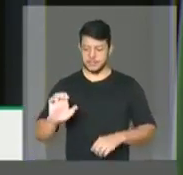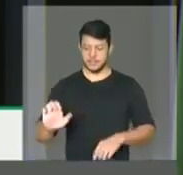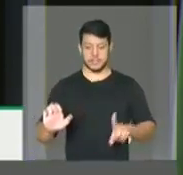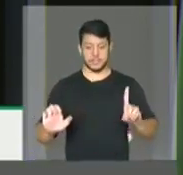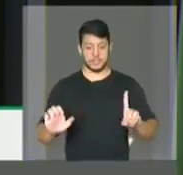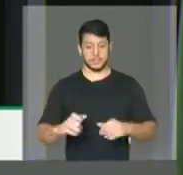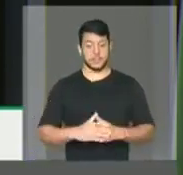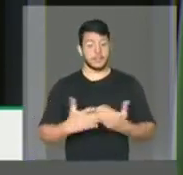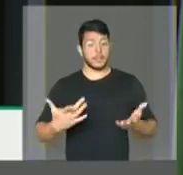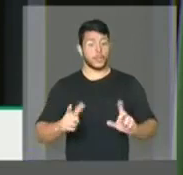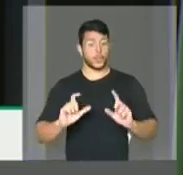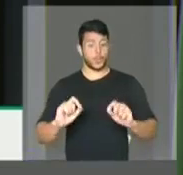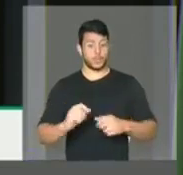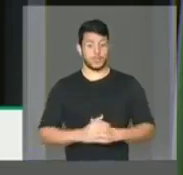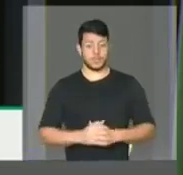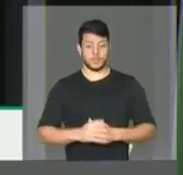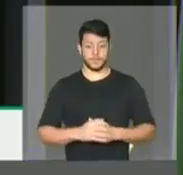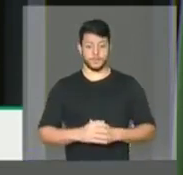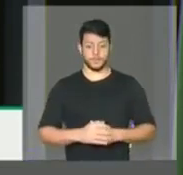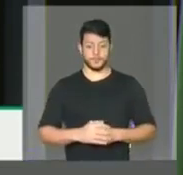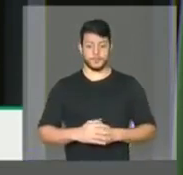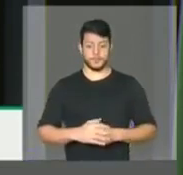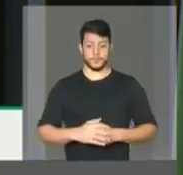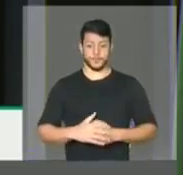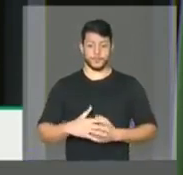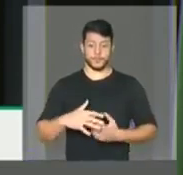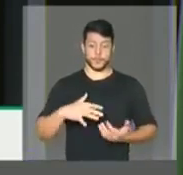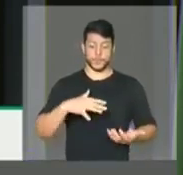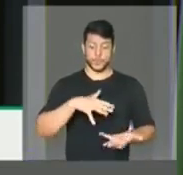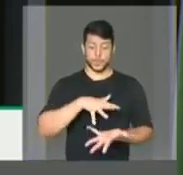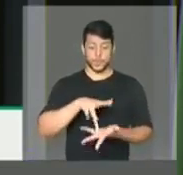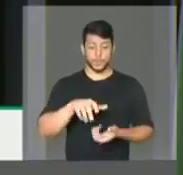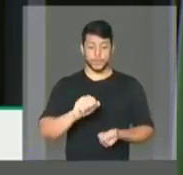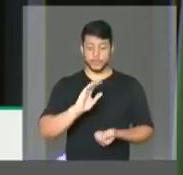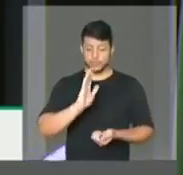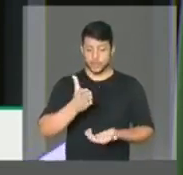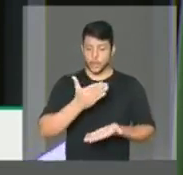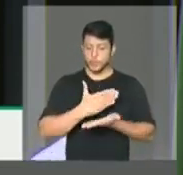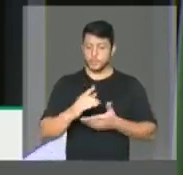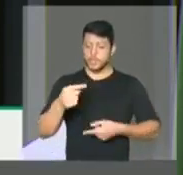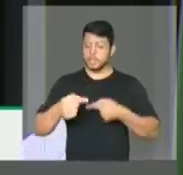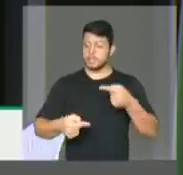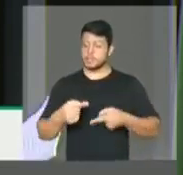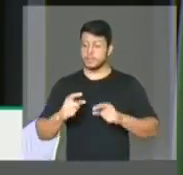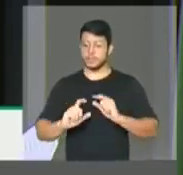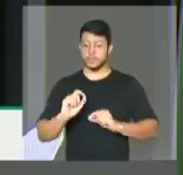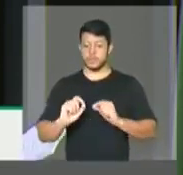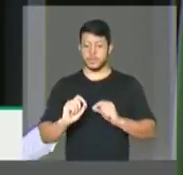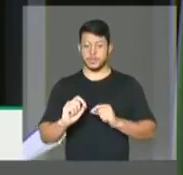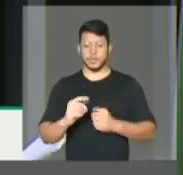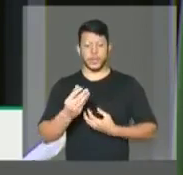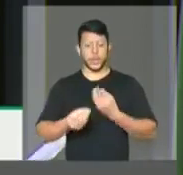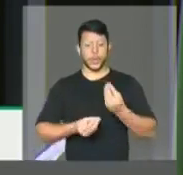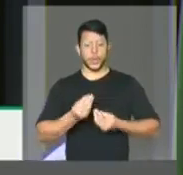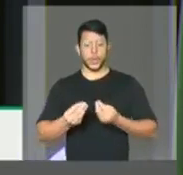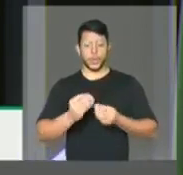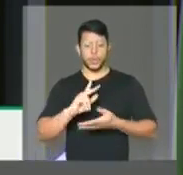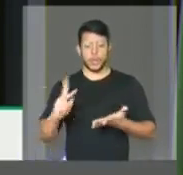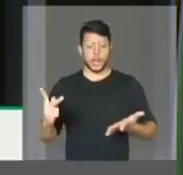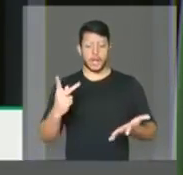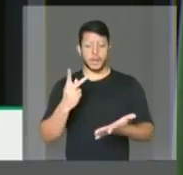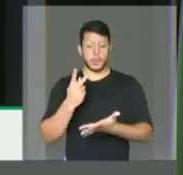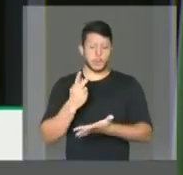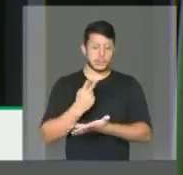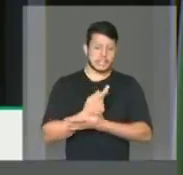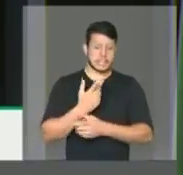está discutindo o processo de hackeamento cerebral e o Brasil discute se as pessoas devem